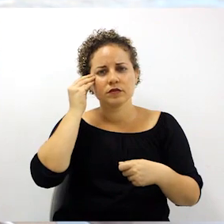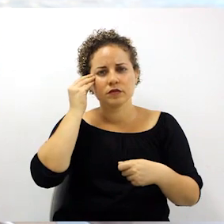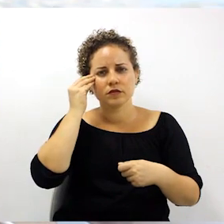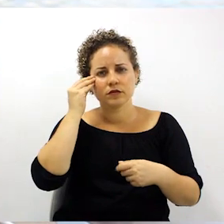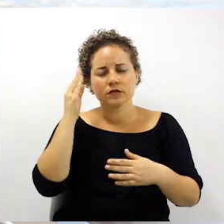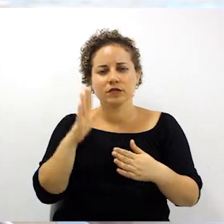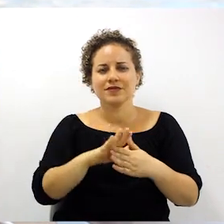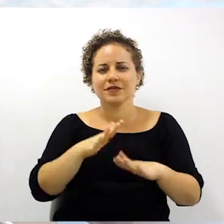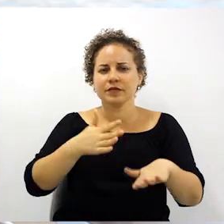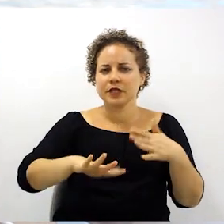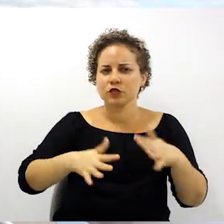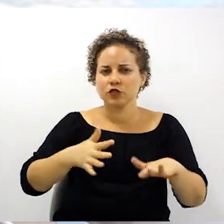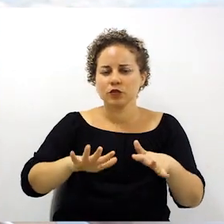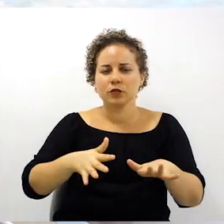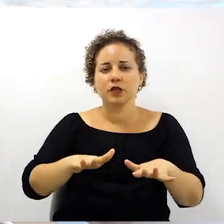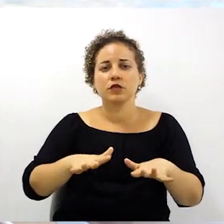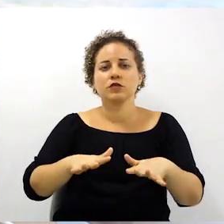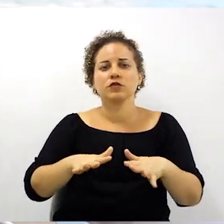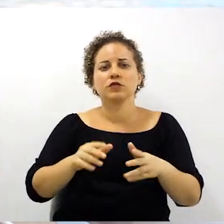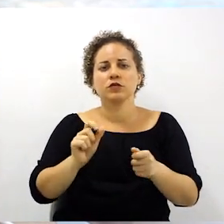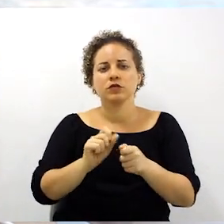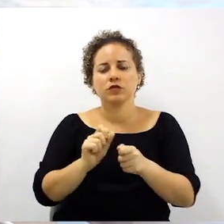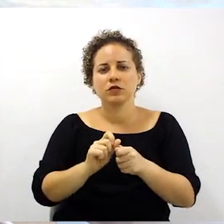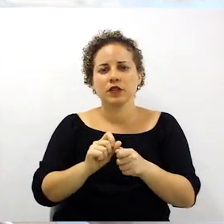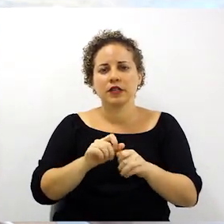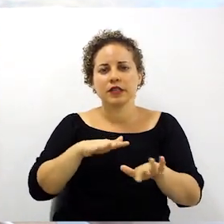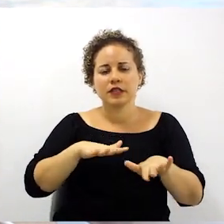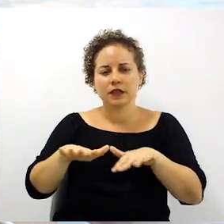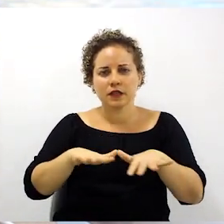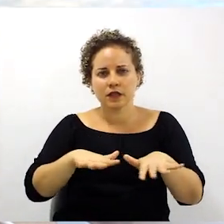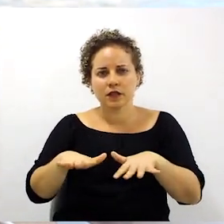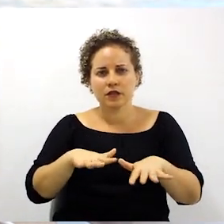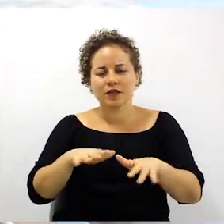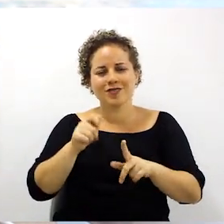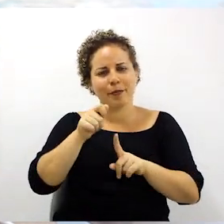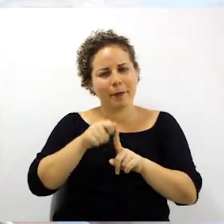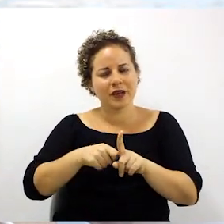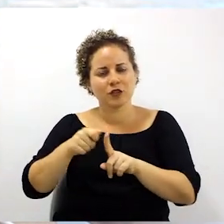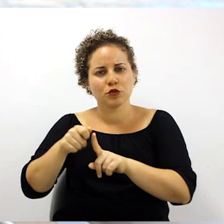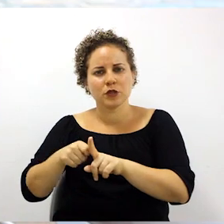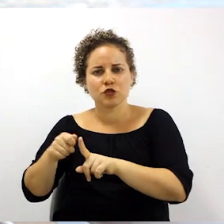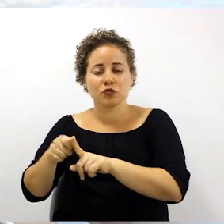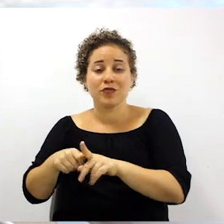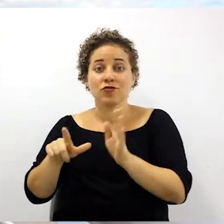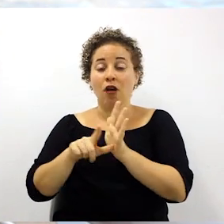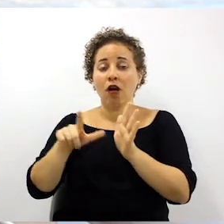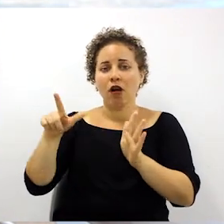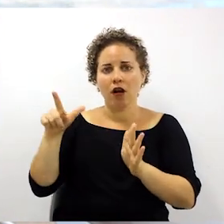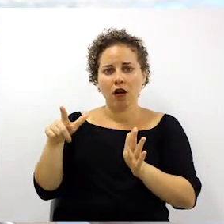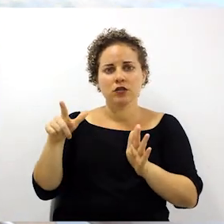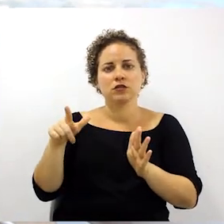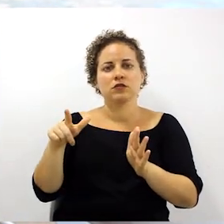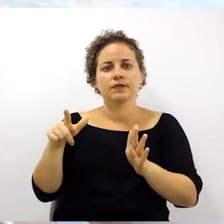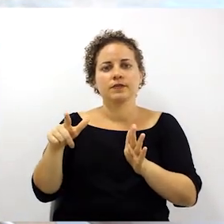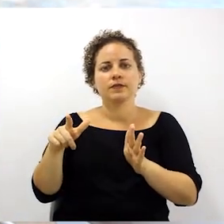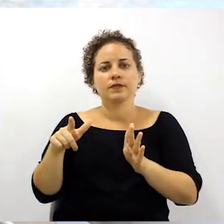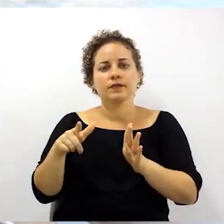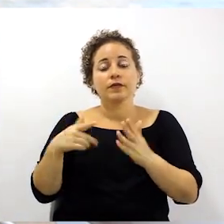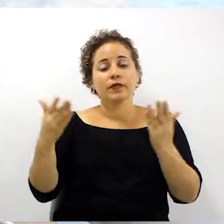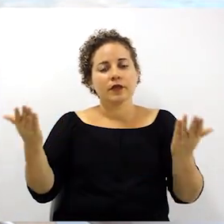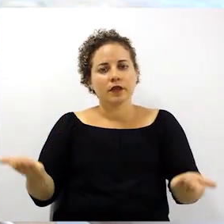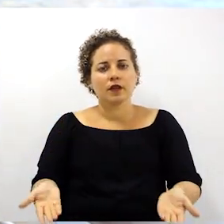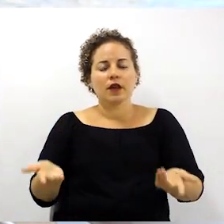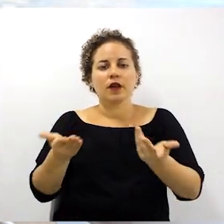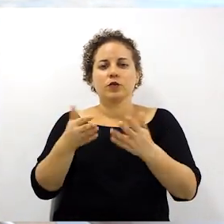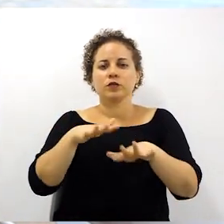a média de trabalhadores portuários que transitaram, né, mês a mês no ano civil anterior. Então, essa questão